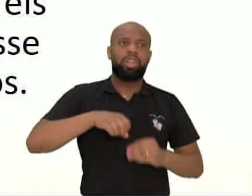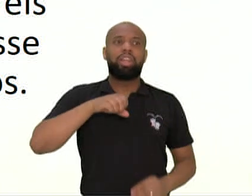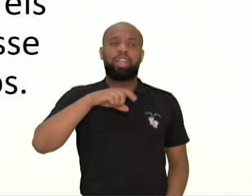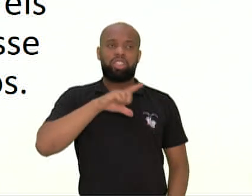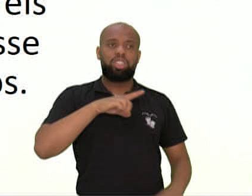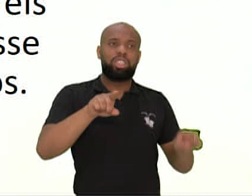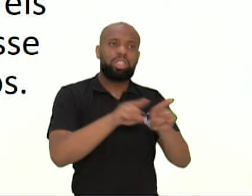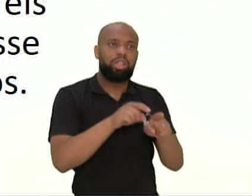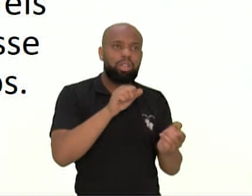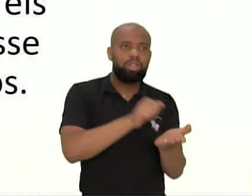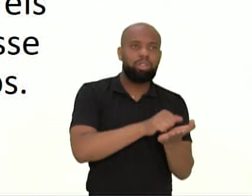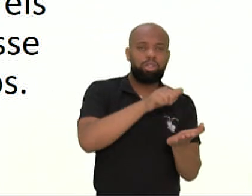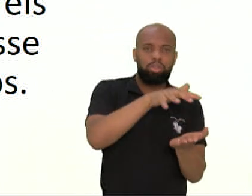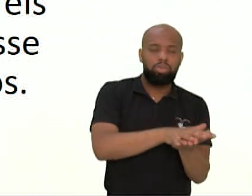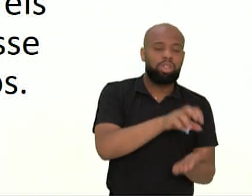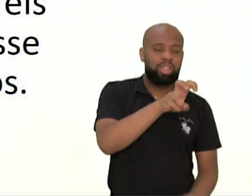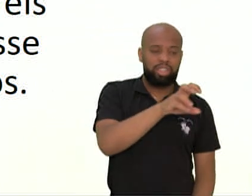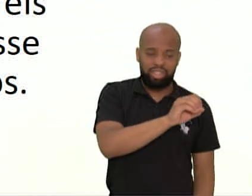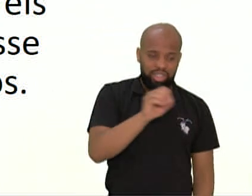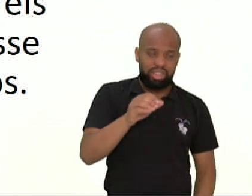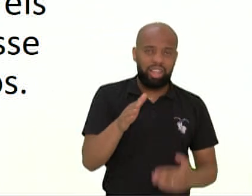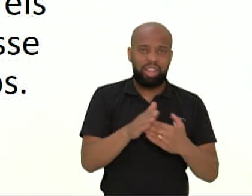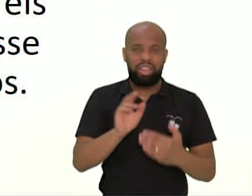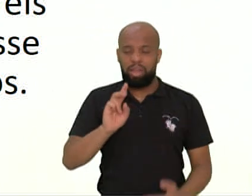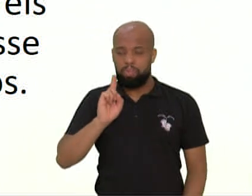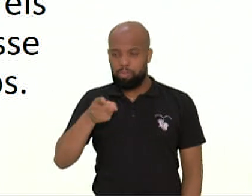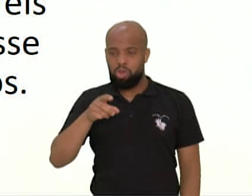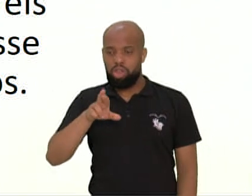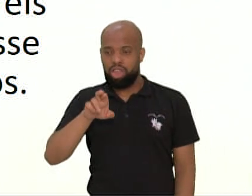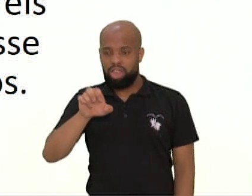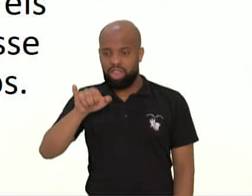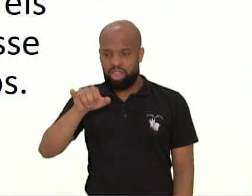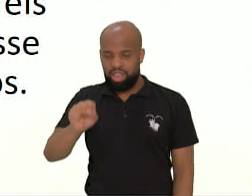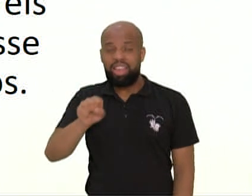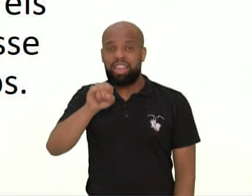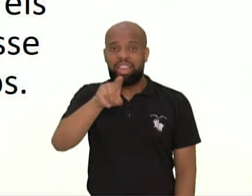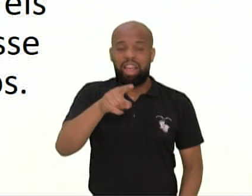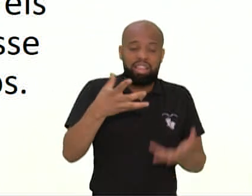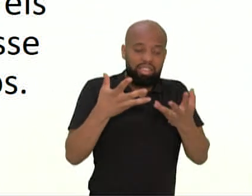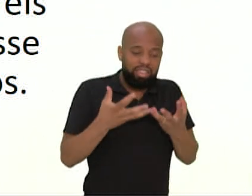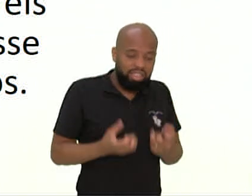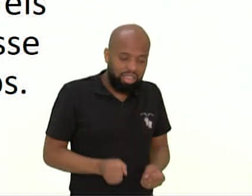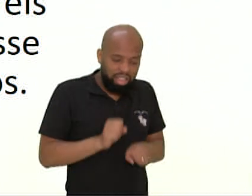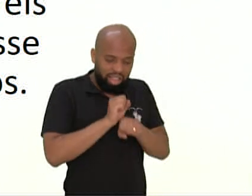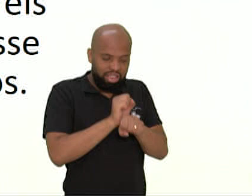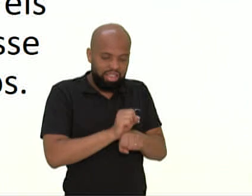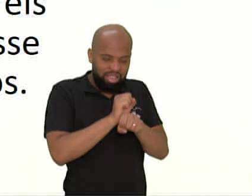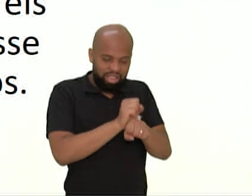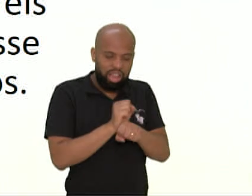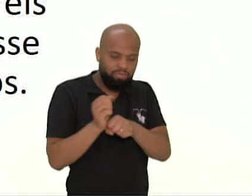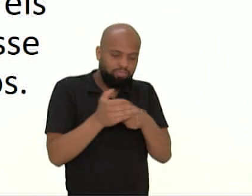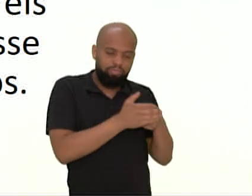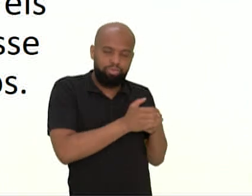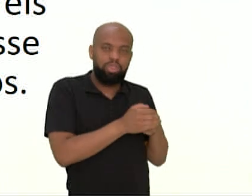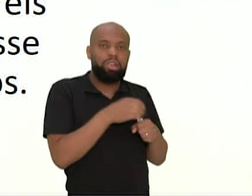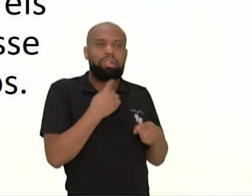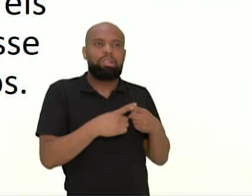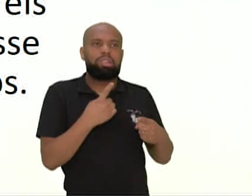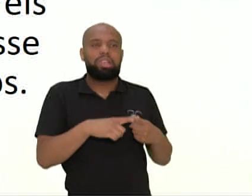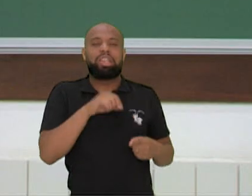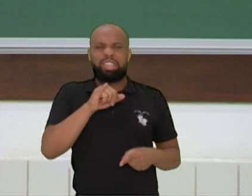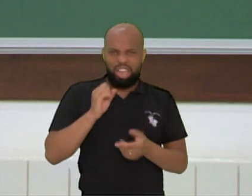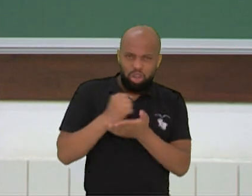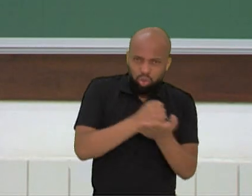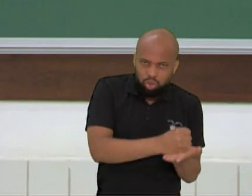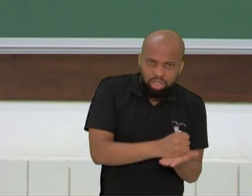1.000 réis a quem acolhesse escravos foragidos, ou seja, deixava mais duro a pena para aquele que ajudasse um